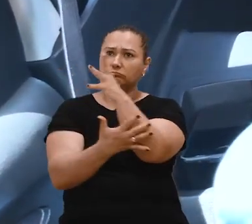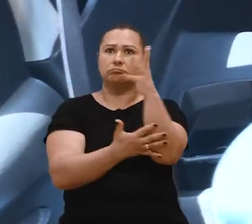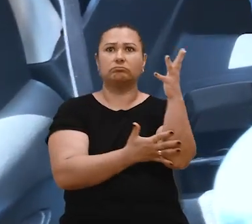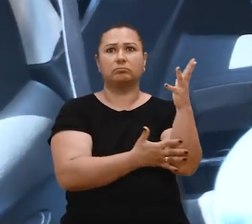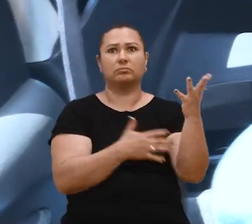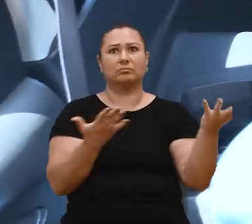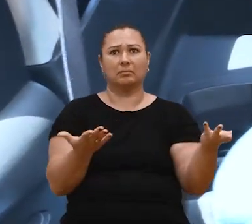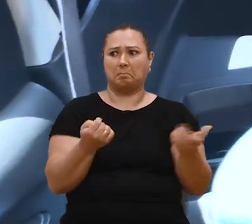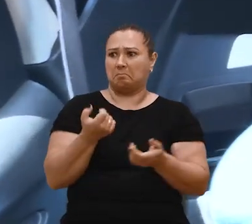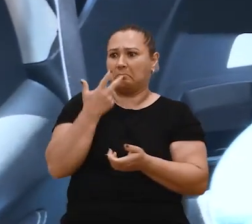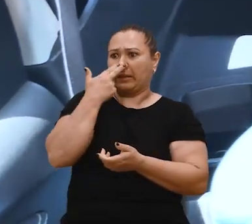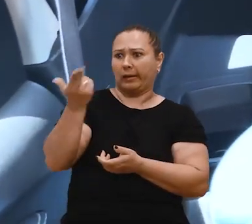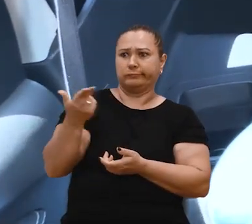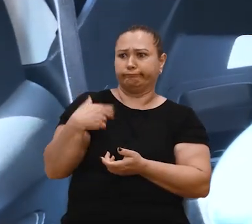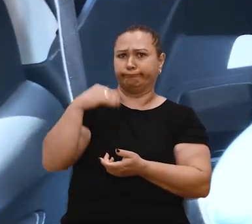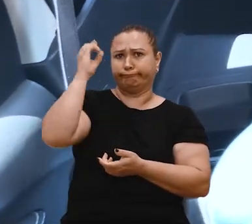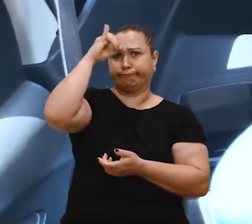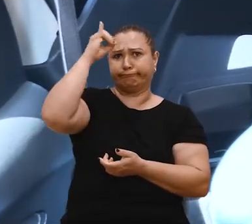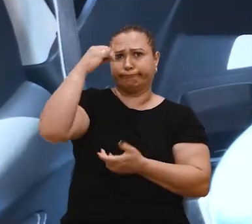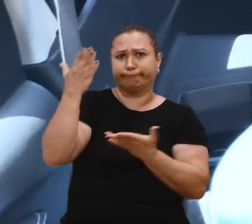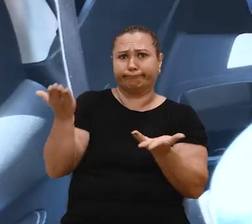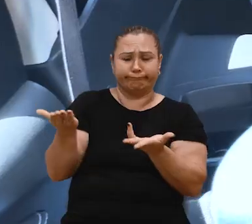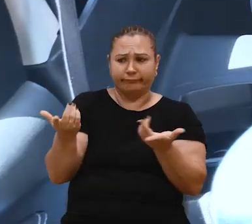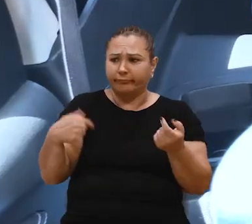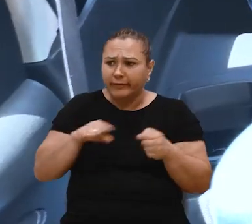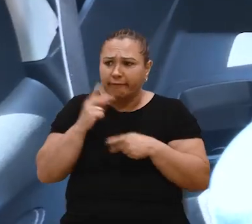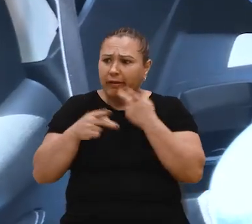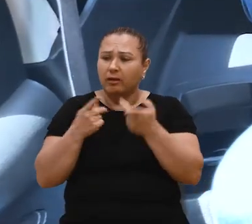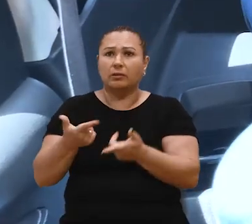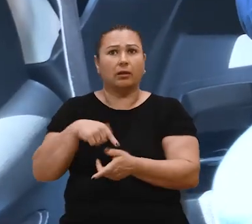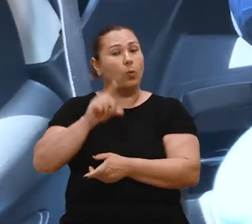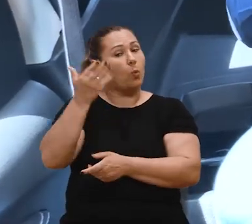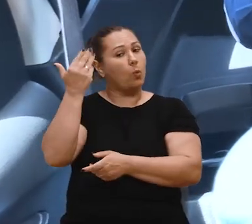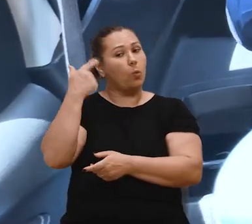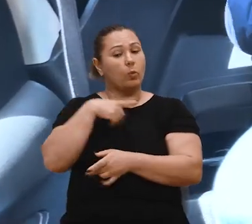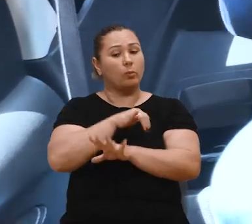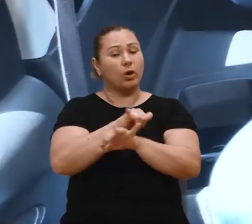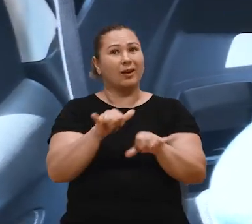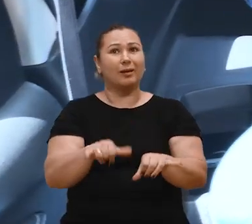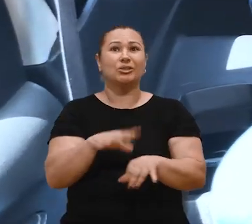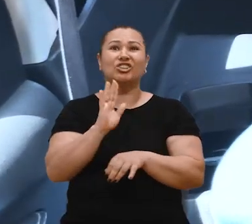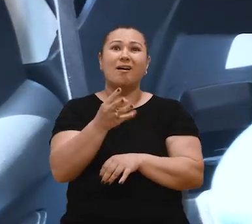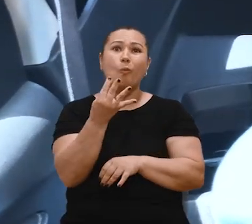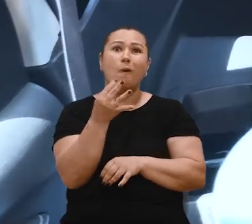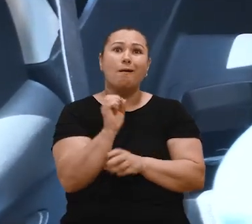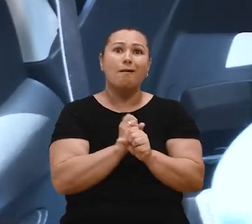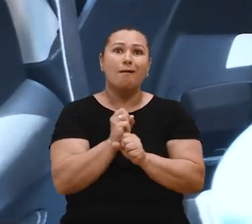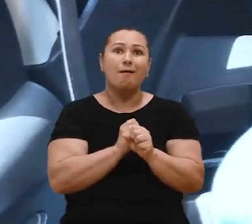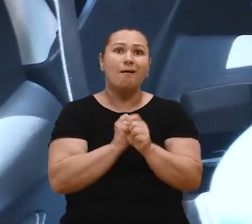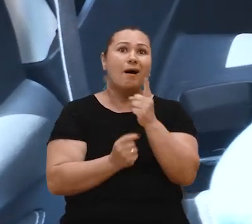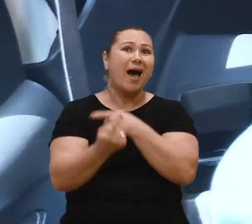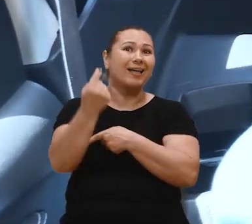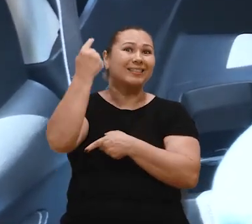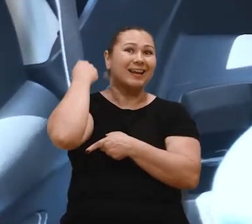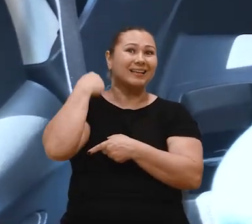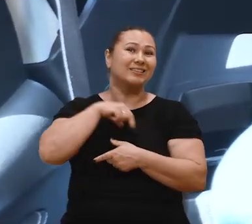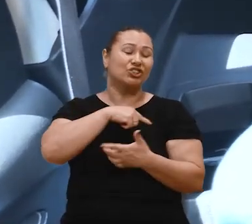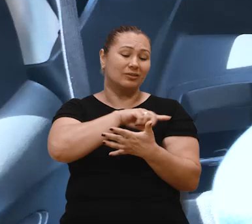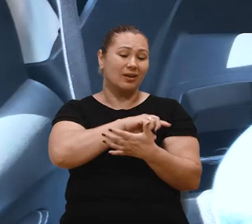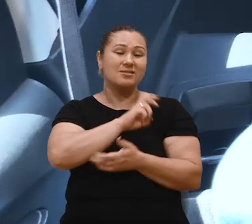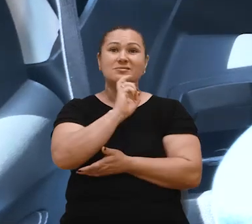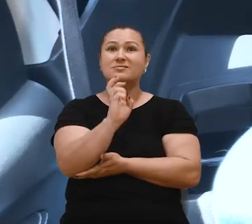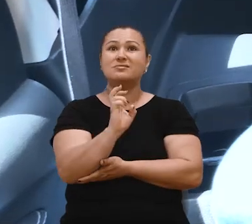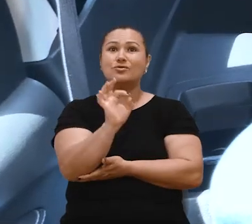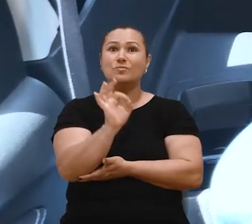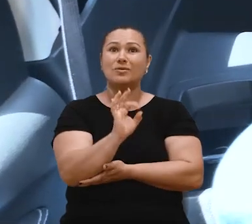ambientoloides esses caras que ficam falando esse tipo de coisa. Porque eu estava falando no outro programa, há 40 anos atrás, nós tínhamos 5%